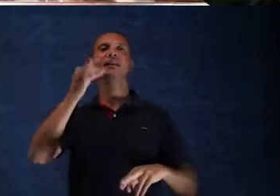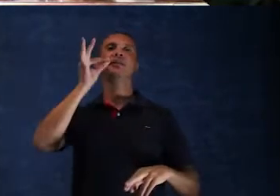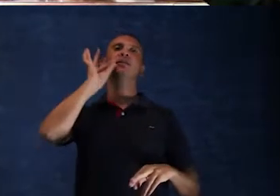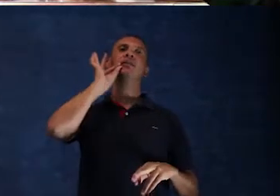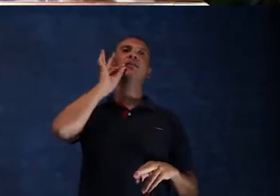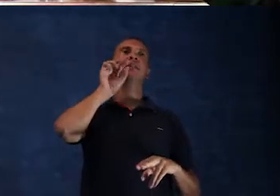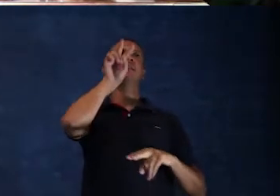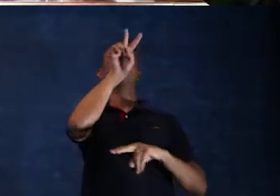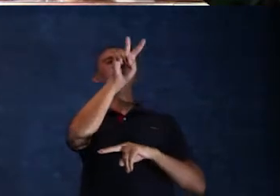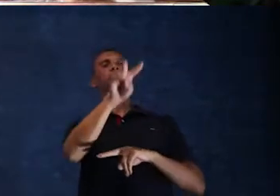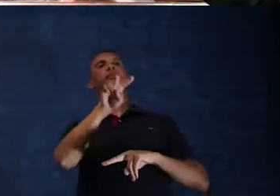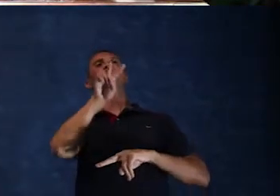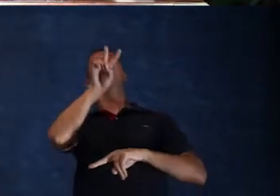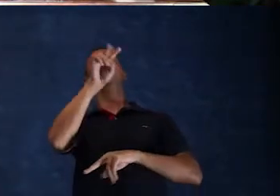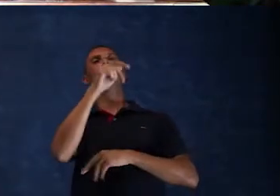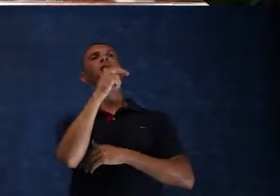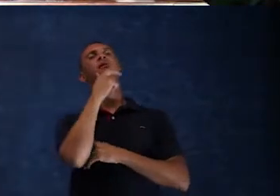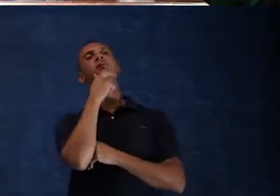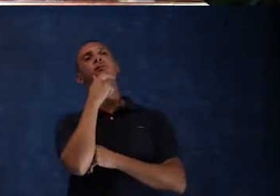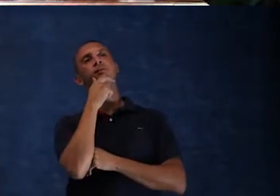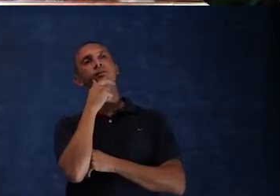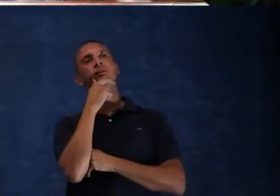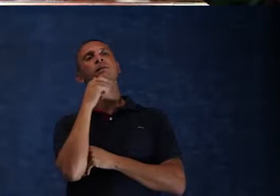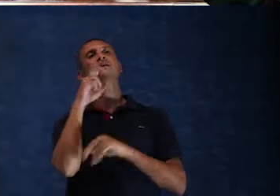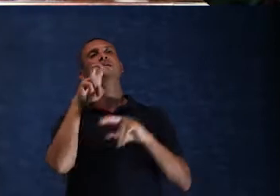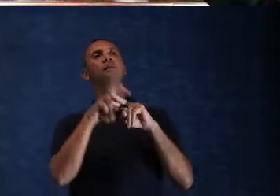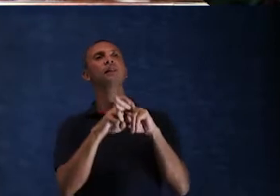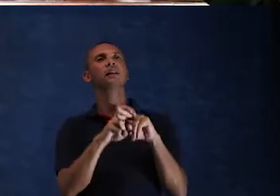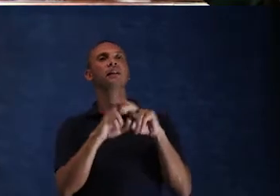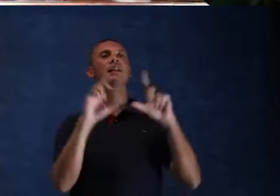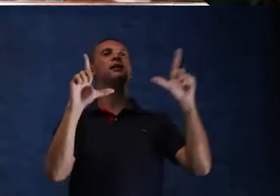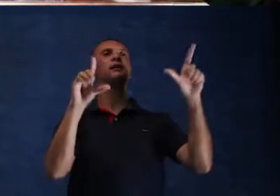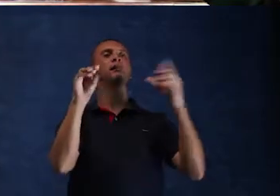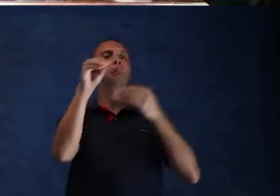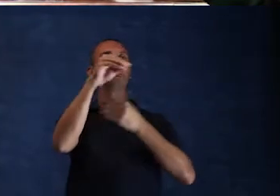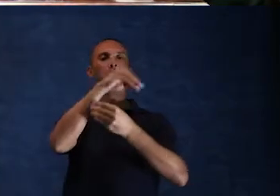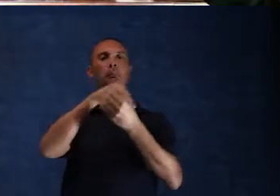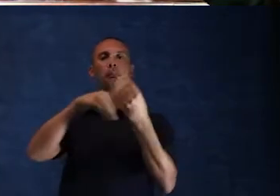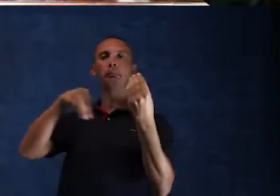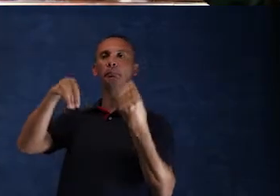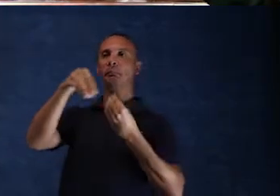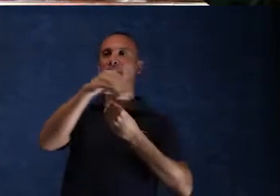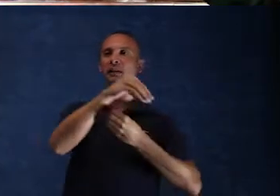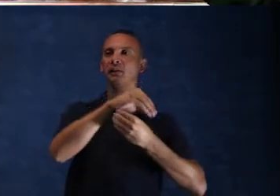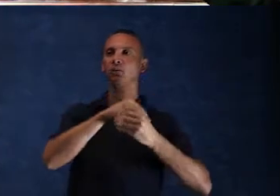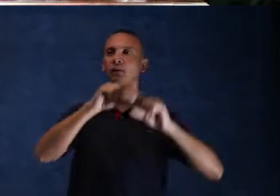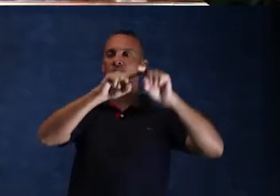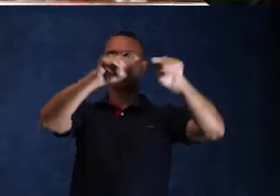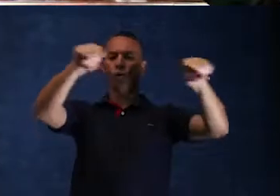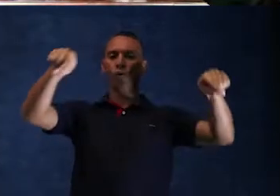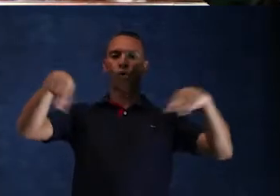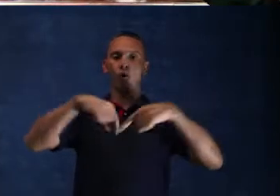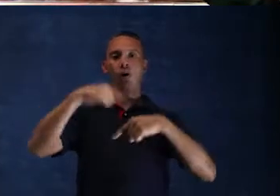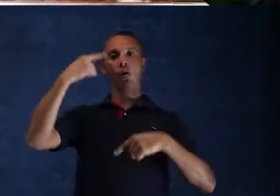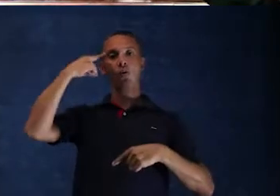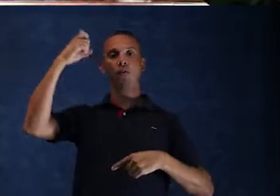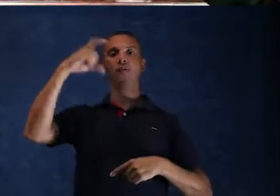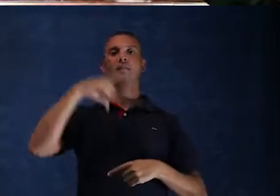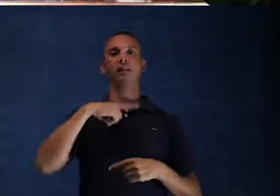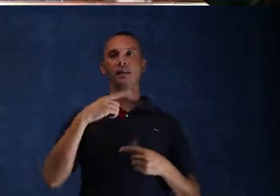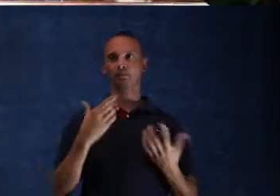bebe uísque, bebe o vinho do Porto, senta e se mistura, né, com aquele ambiente